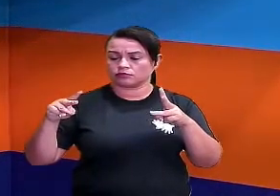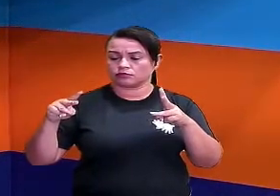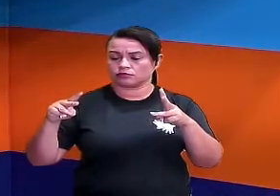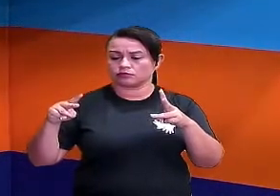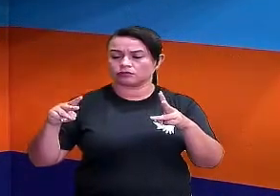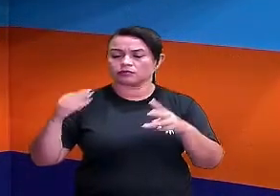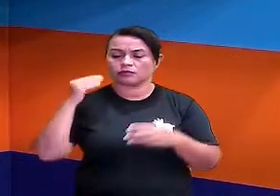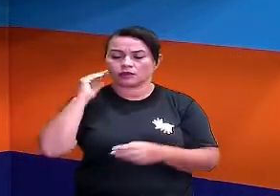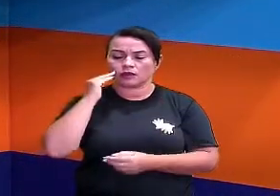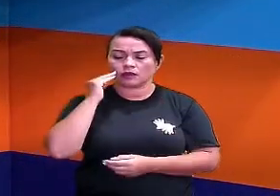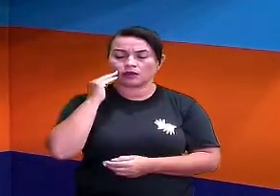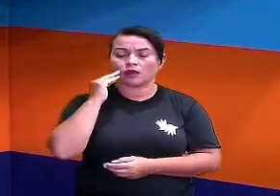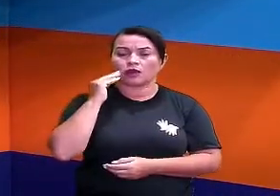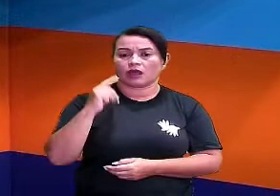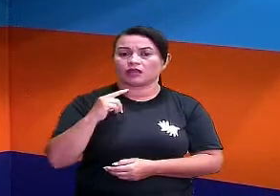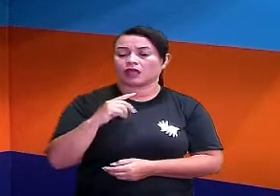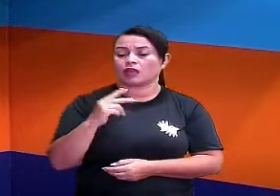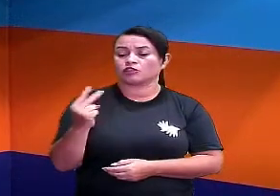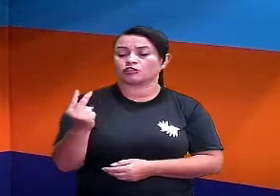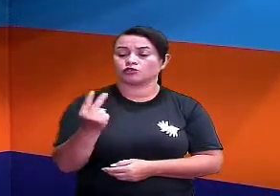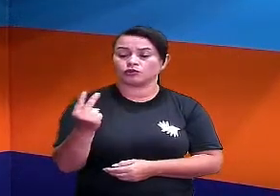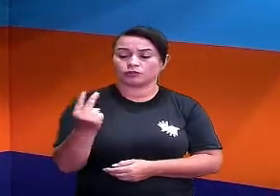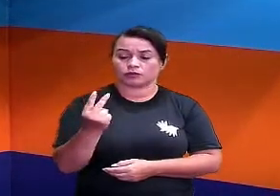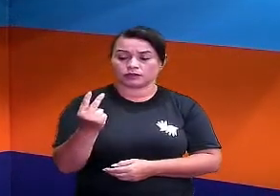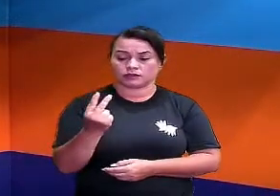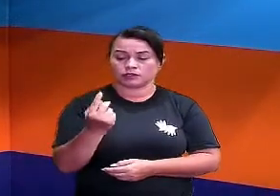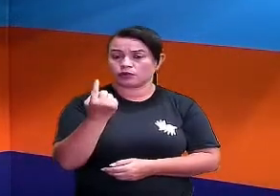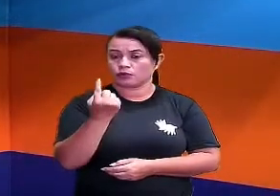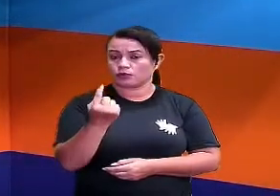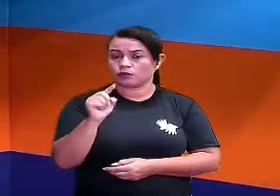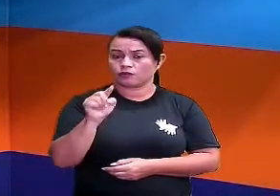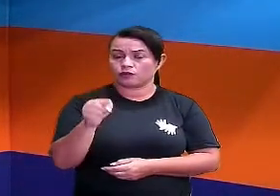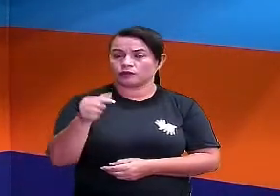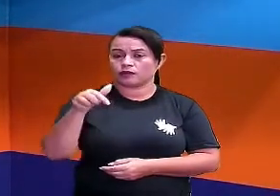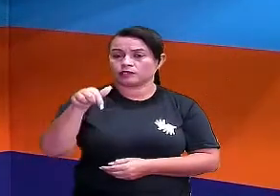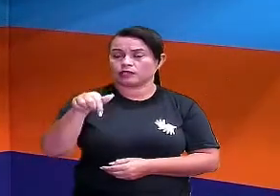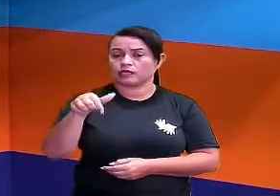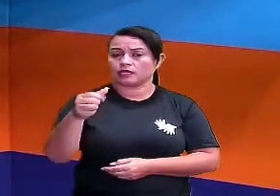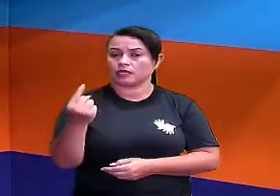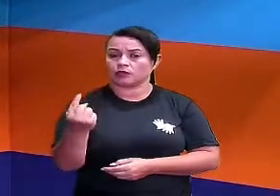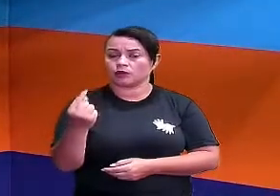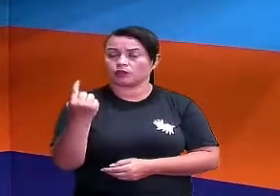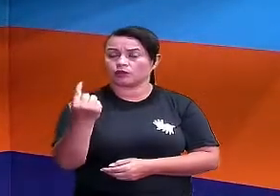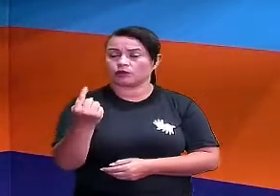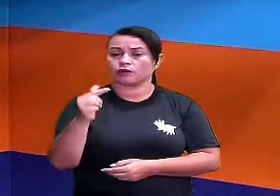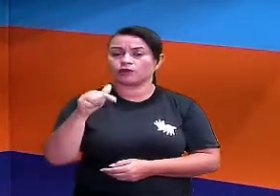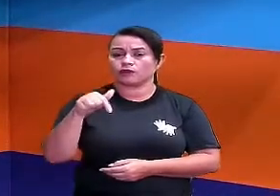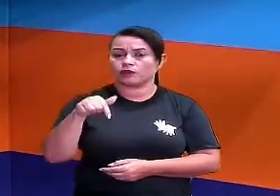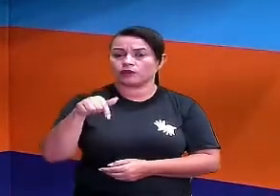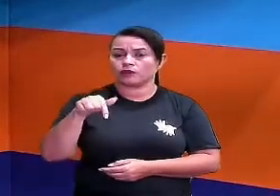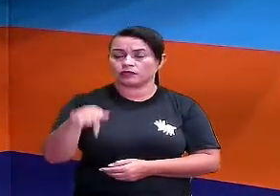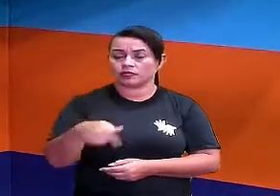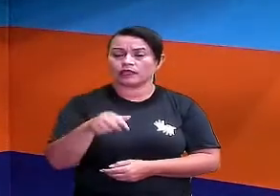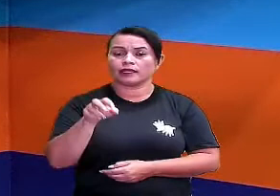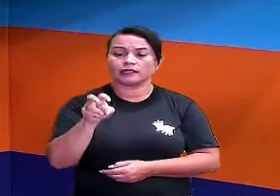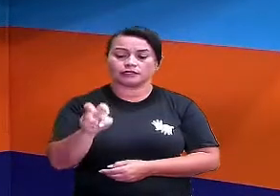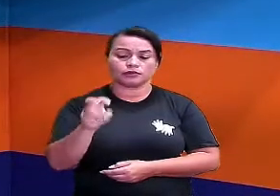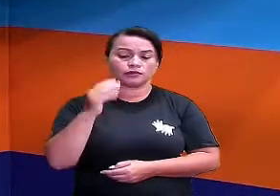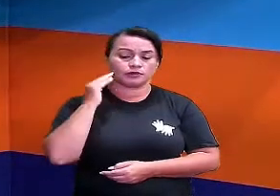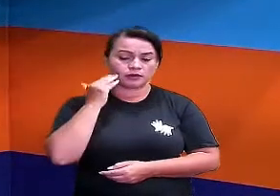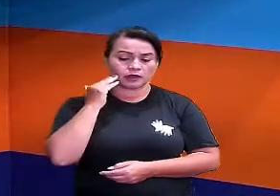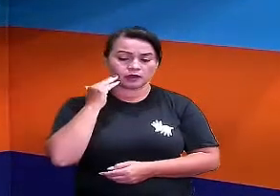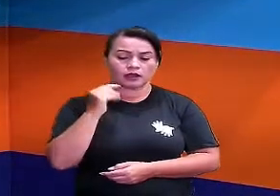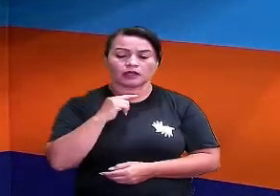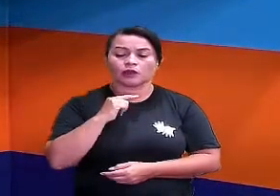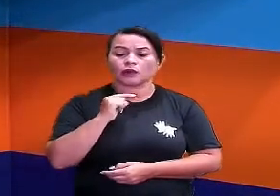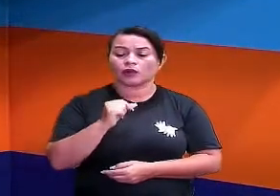antepenúltimo. Agora, e aí sobrou quem? 1,71 e 1,75, certo? Então, aqui